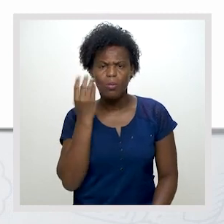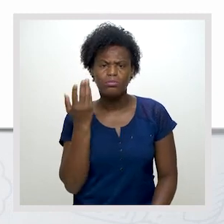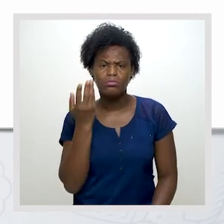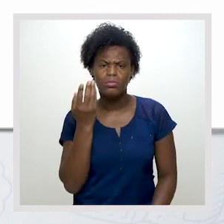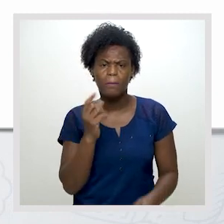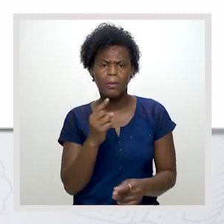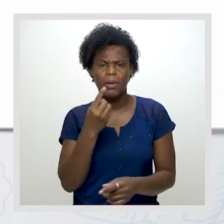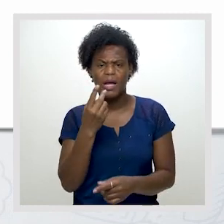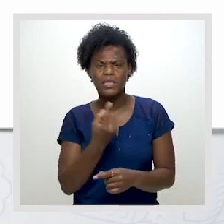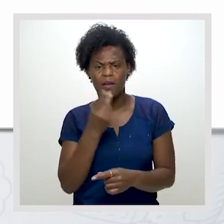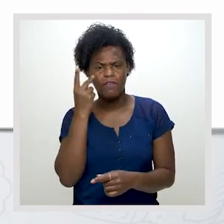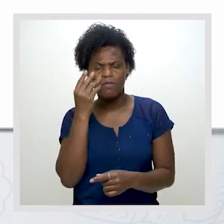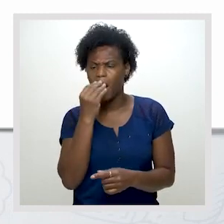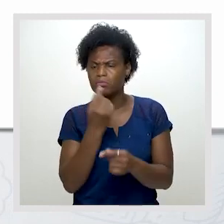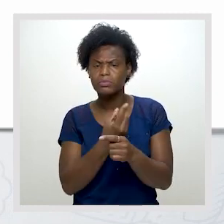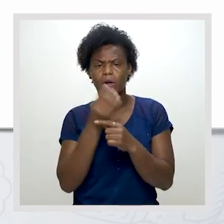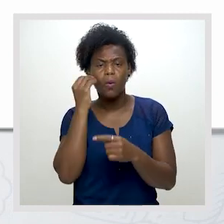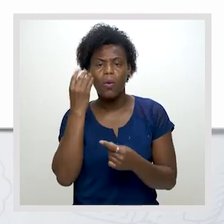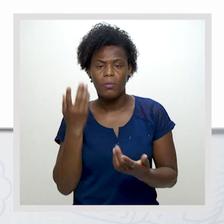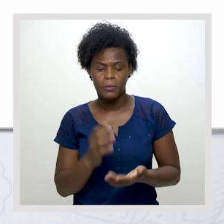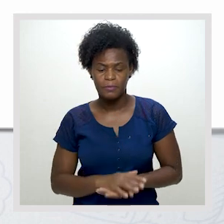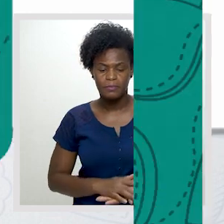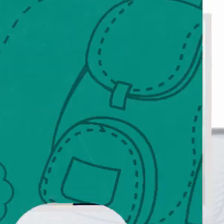os primeiros seres vivos.